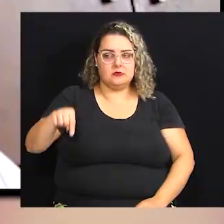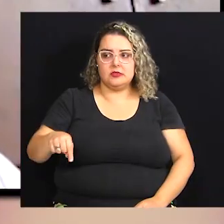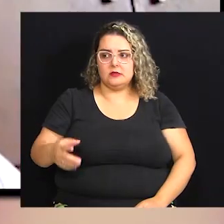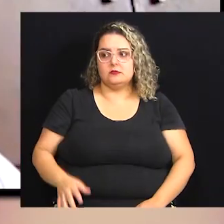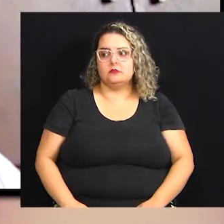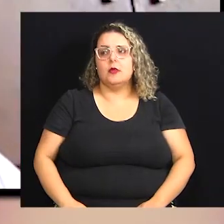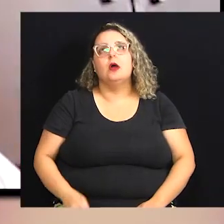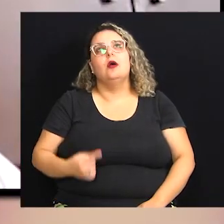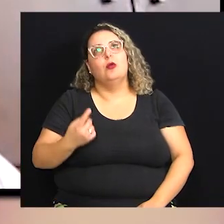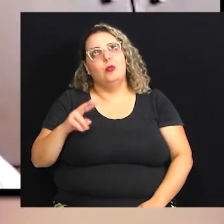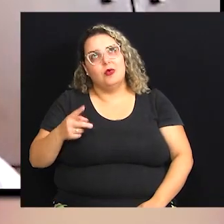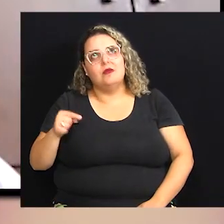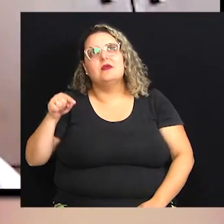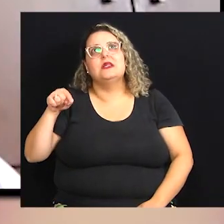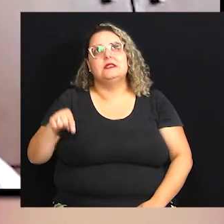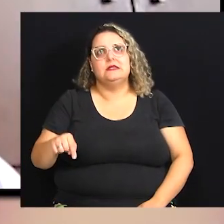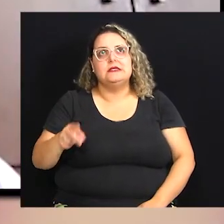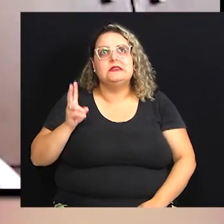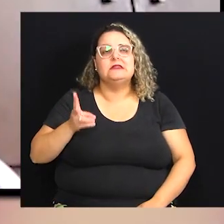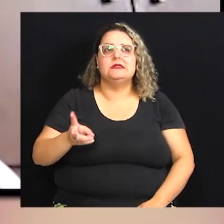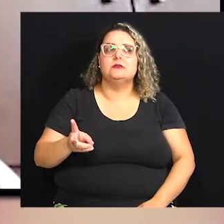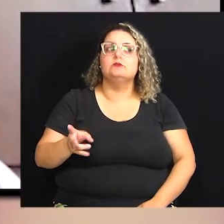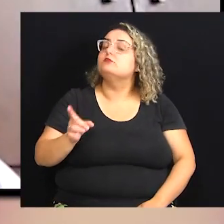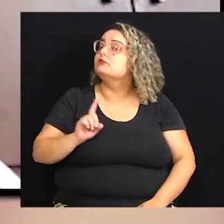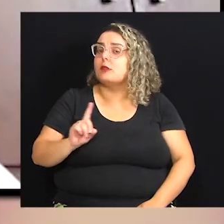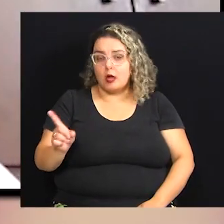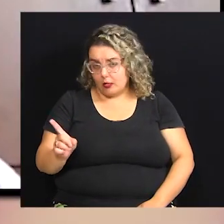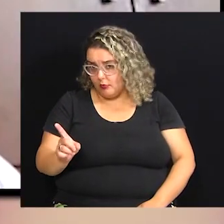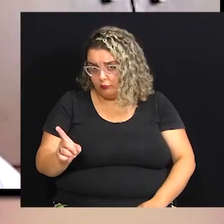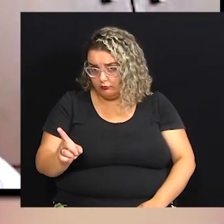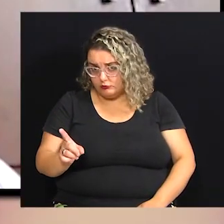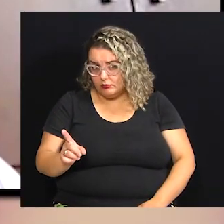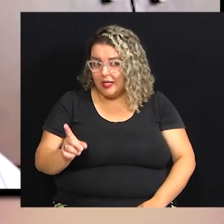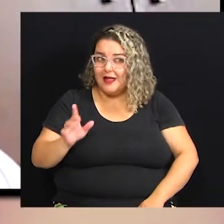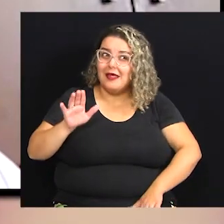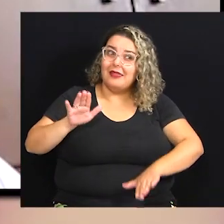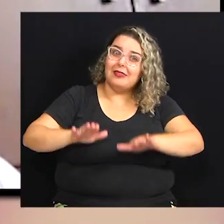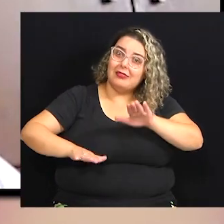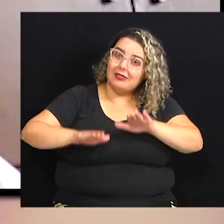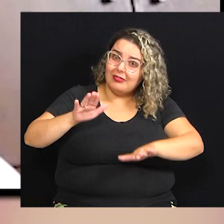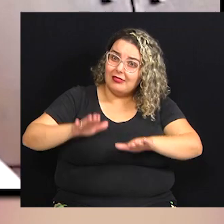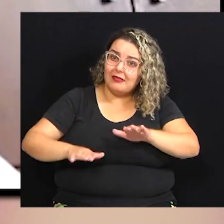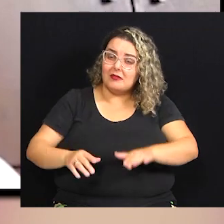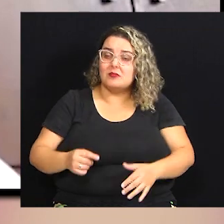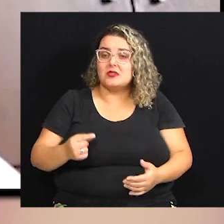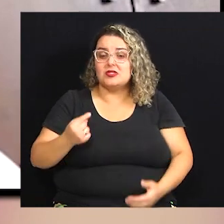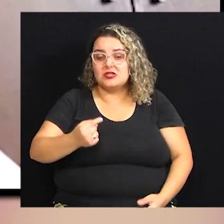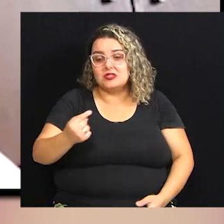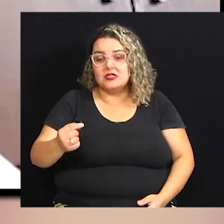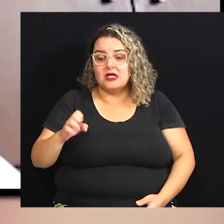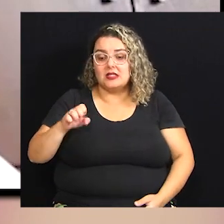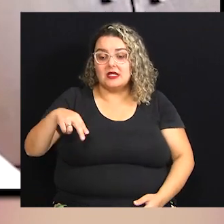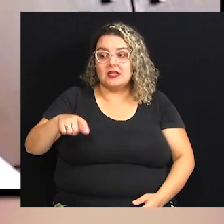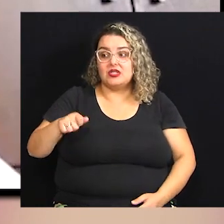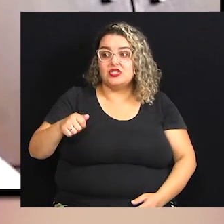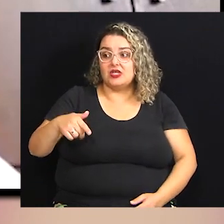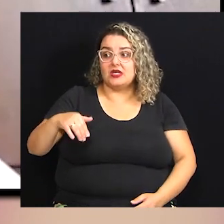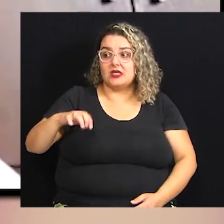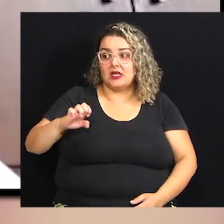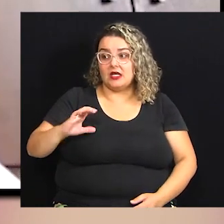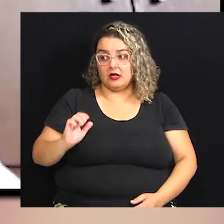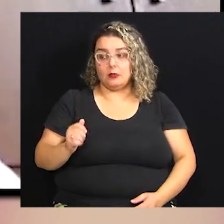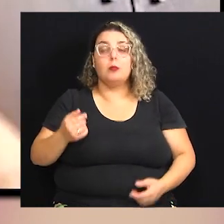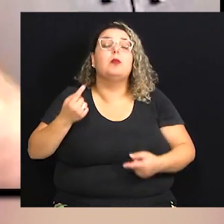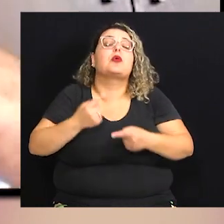enxaqueca? Uma vez enxaqueca, sempre enxaqueca? Não. Depende de cada enxaqueca. Por quê?